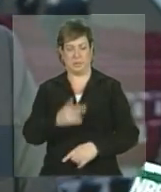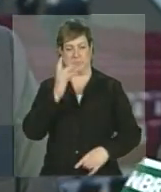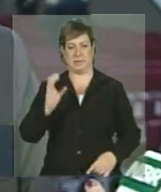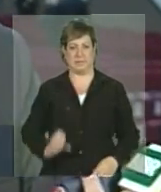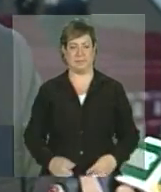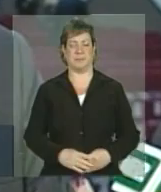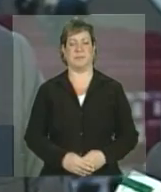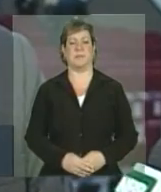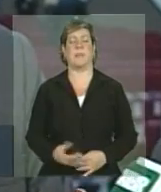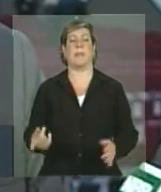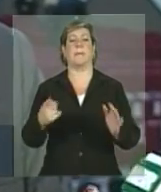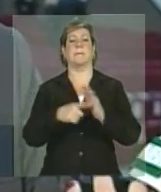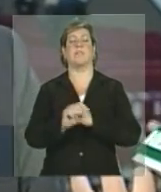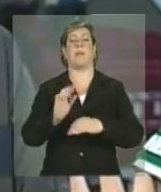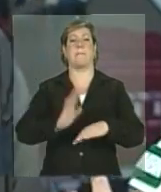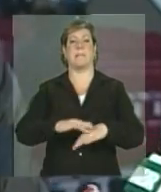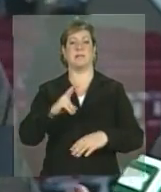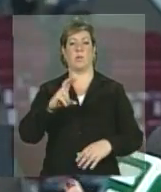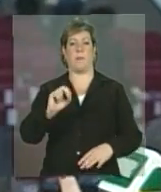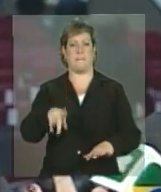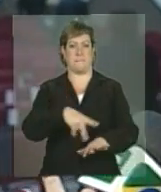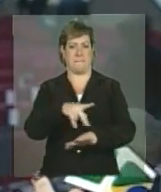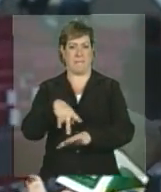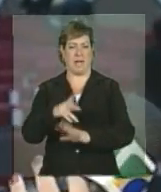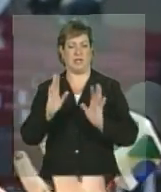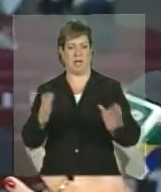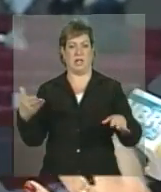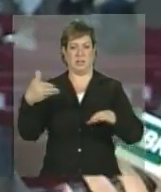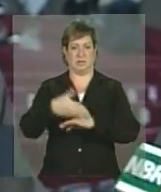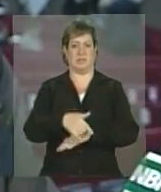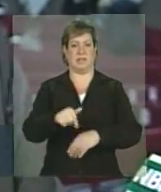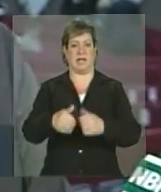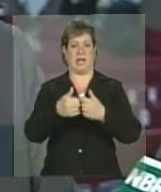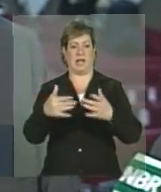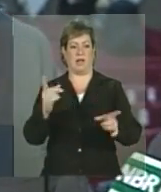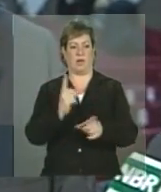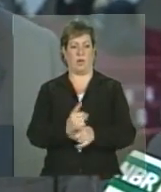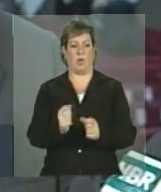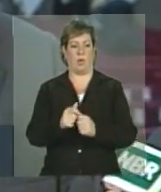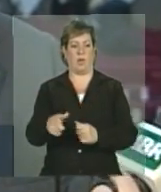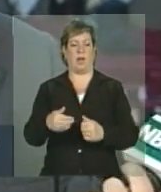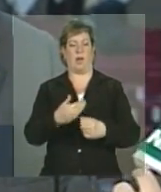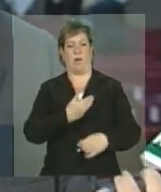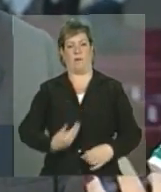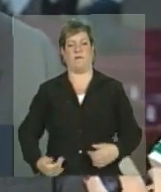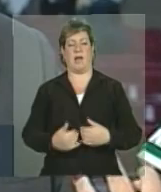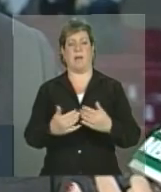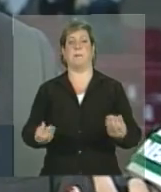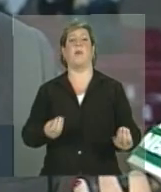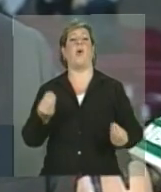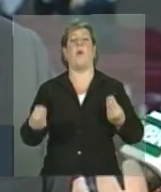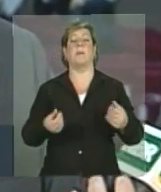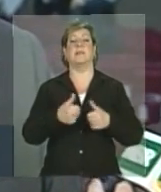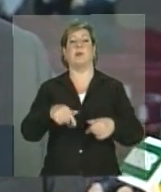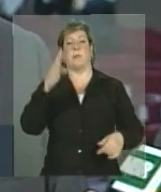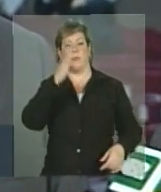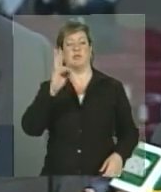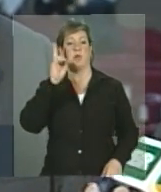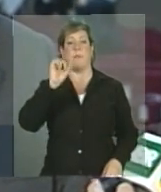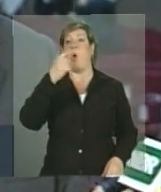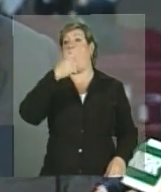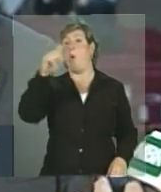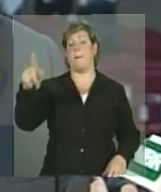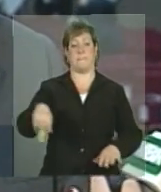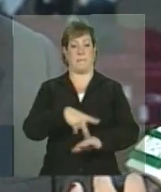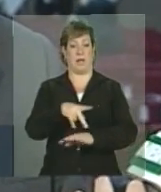50 países já fazem parte agora, né, com a cobertura do encontro, dessa parceria de governo aberto. Como é que está o Brasil em relação aos outros países?